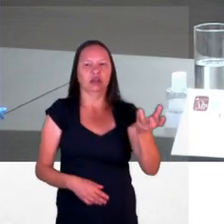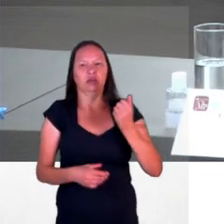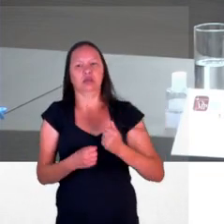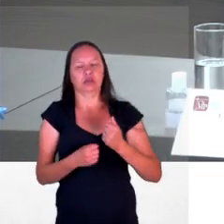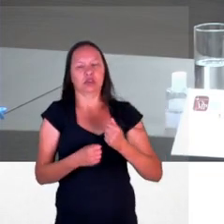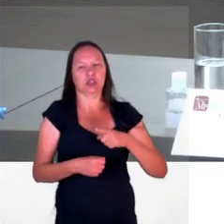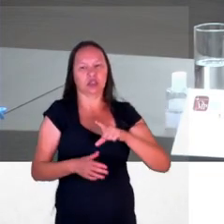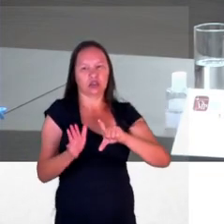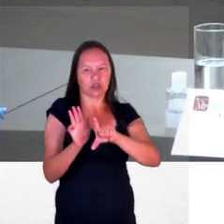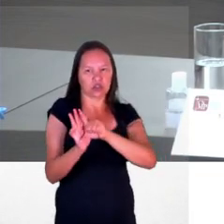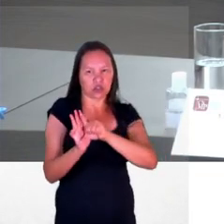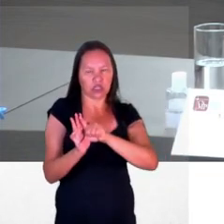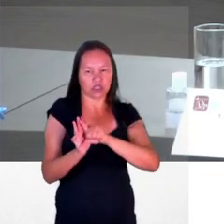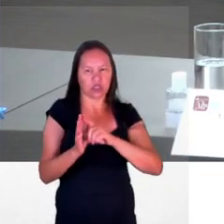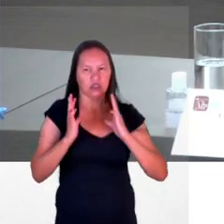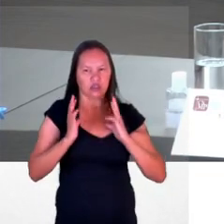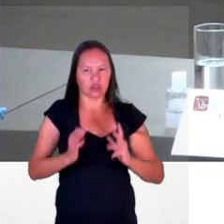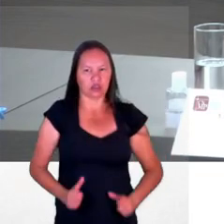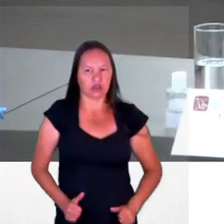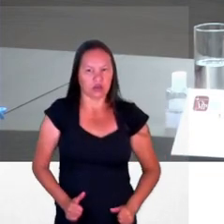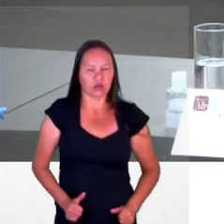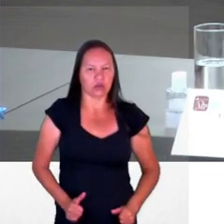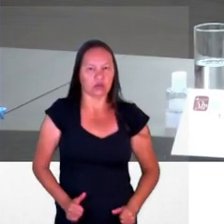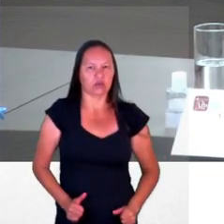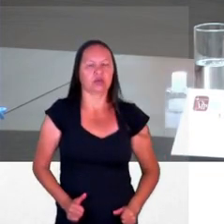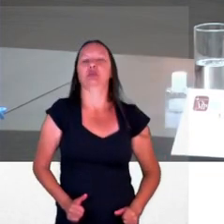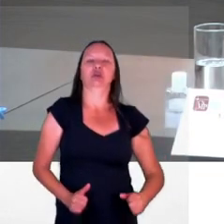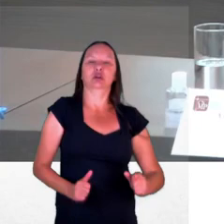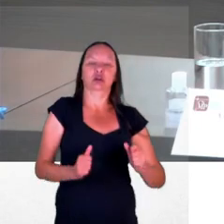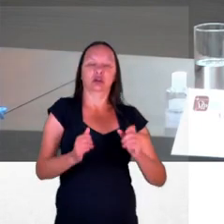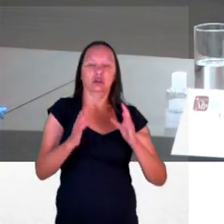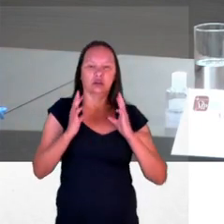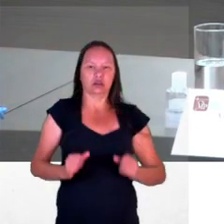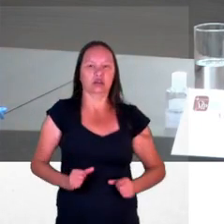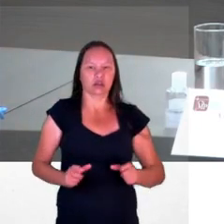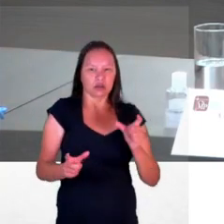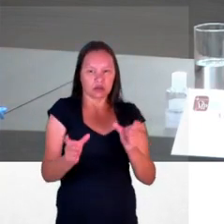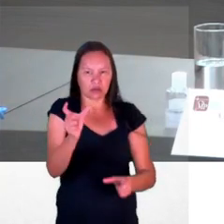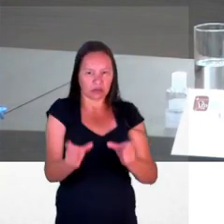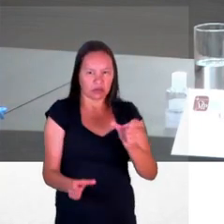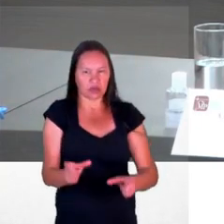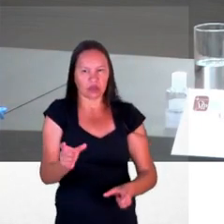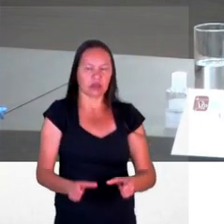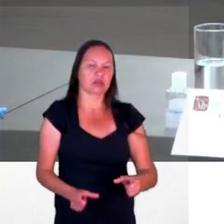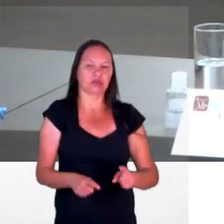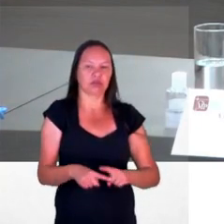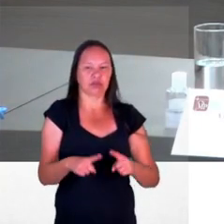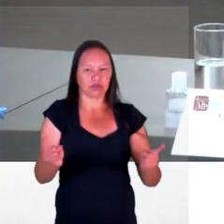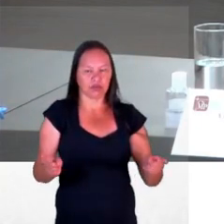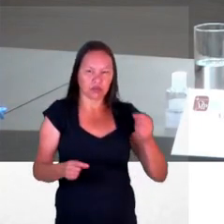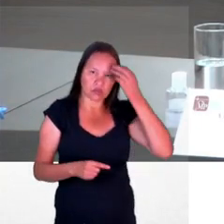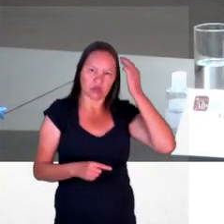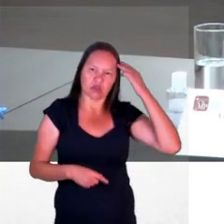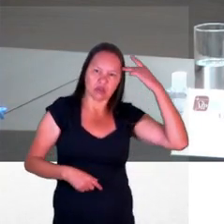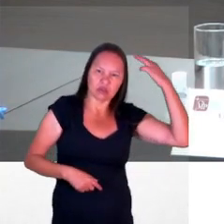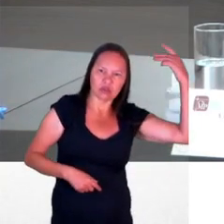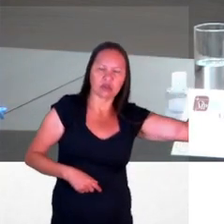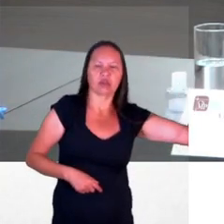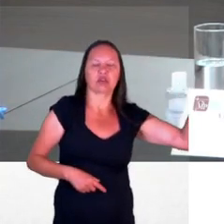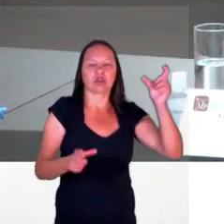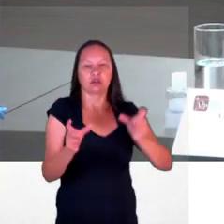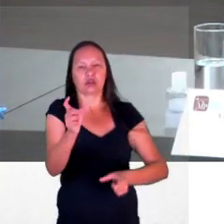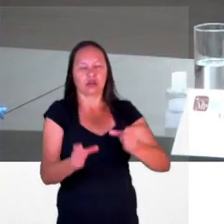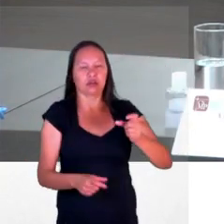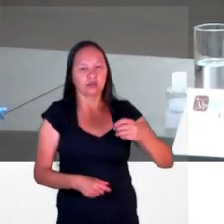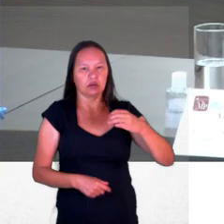direitos humanos não se demanda mais de nós do que sermos gente talvez lembrar a cada membro e Servidor do